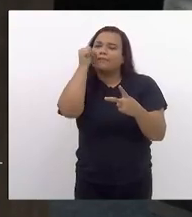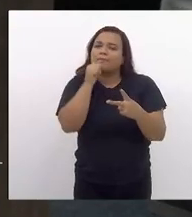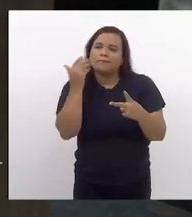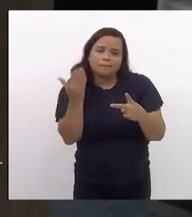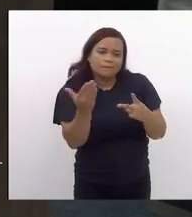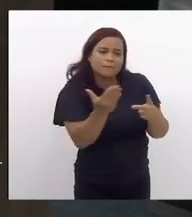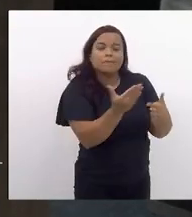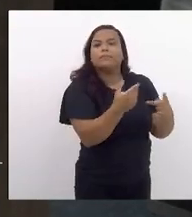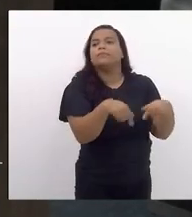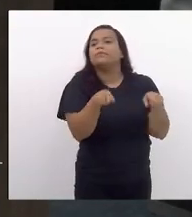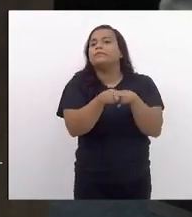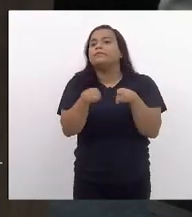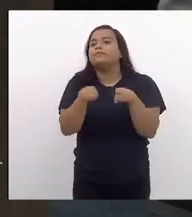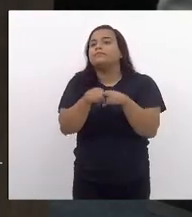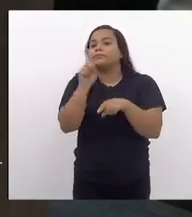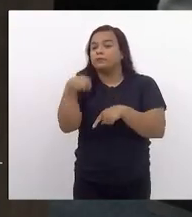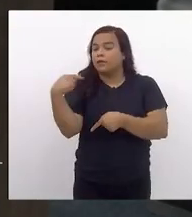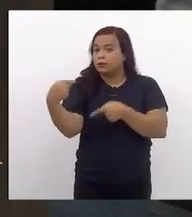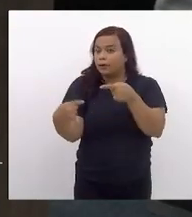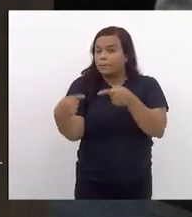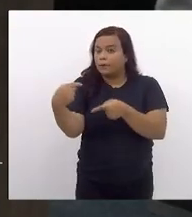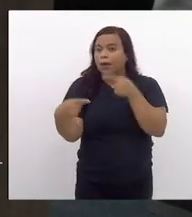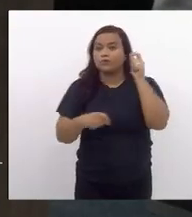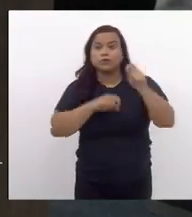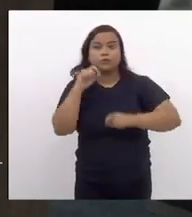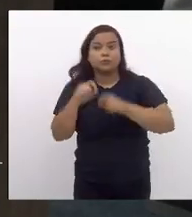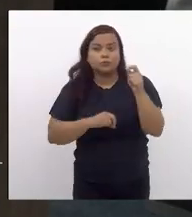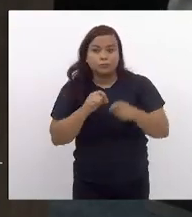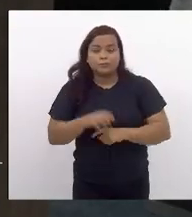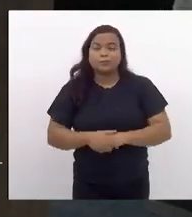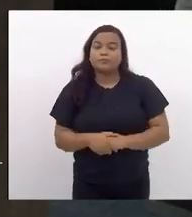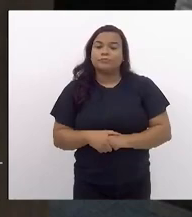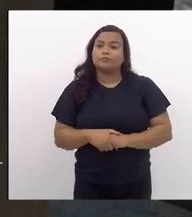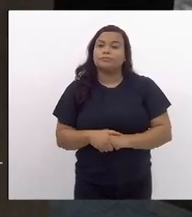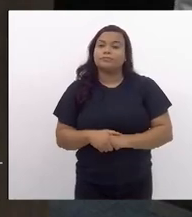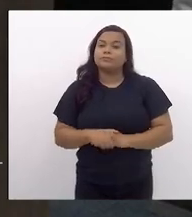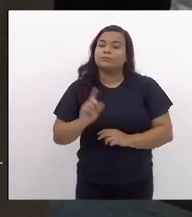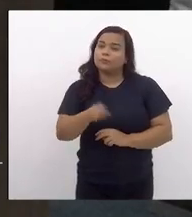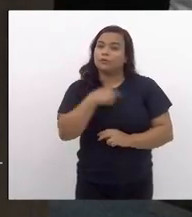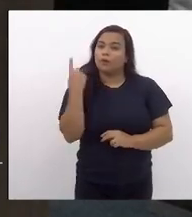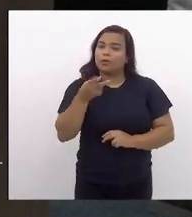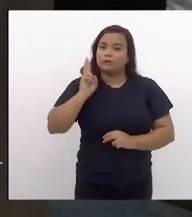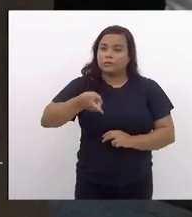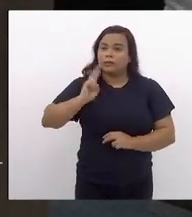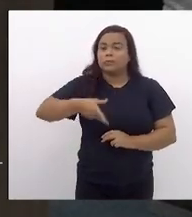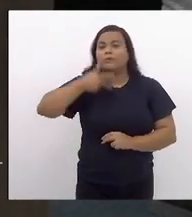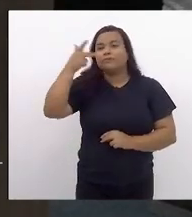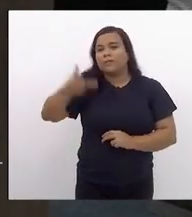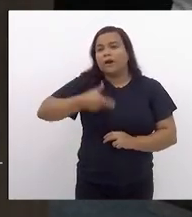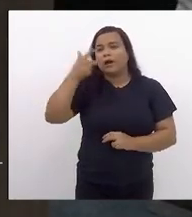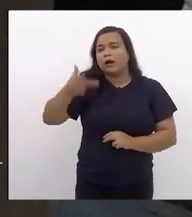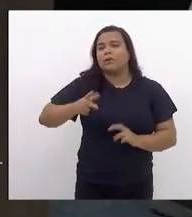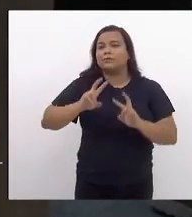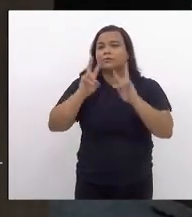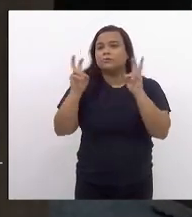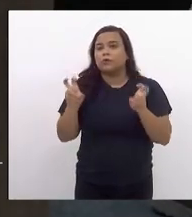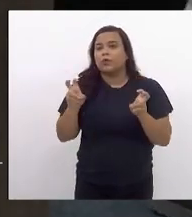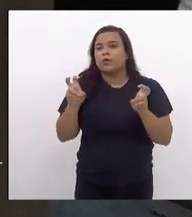mulheres. Esse é um debate também, senhora presidenta, que a gente fala do quanto